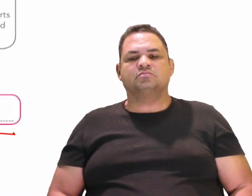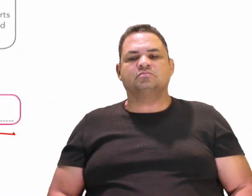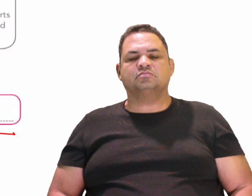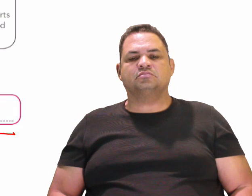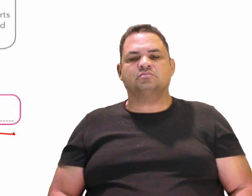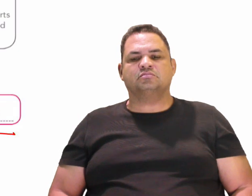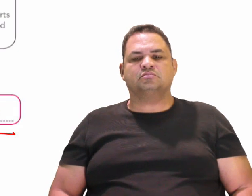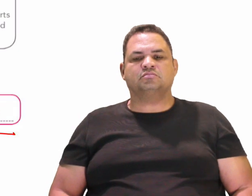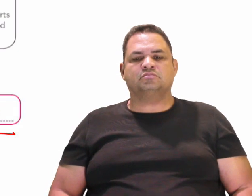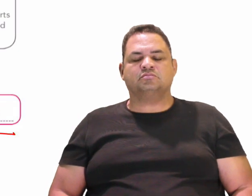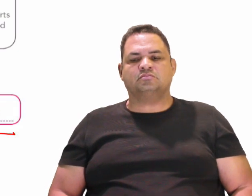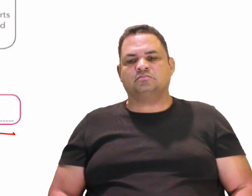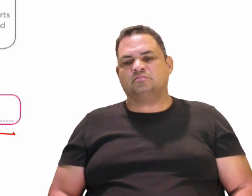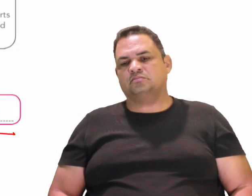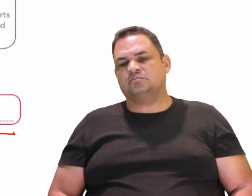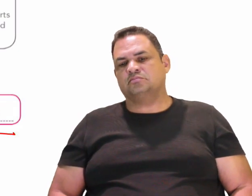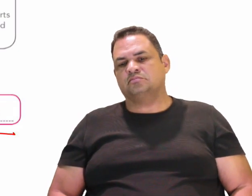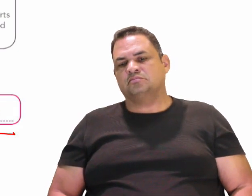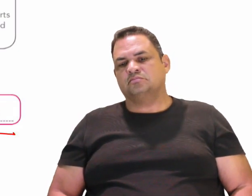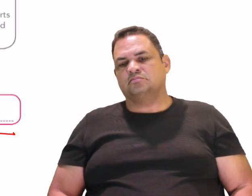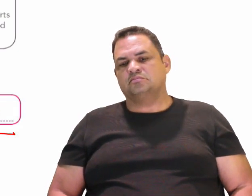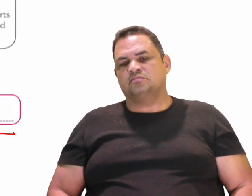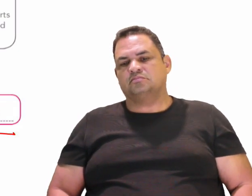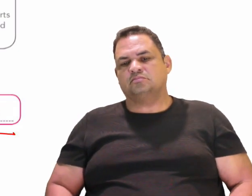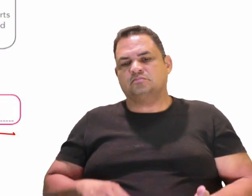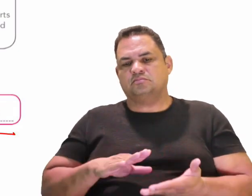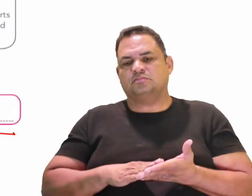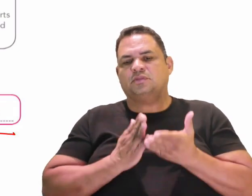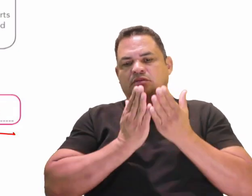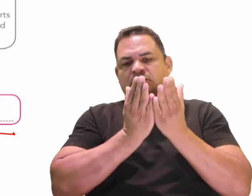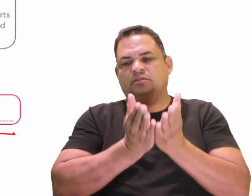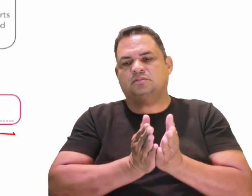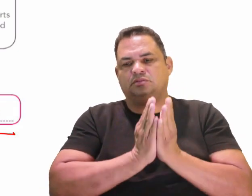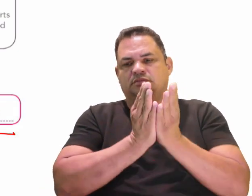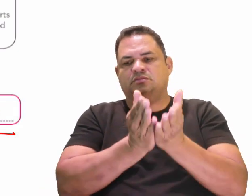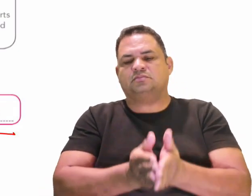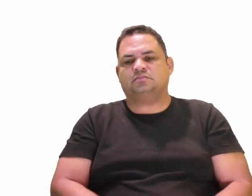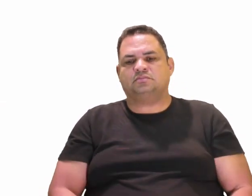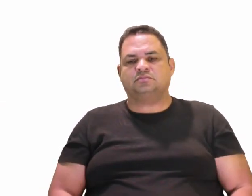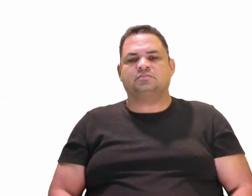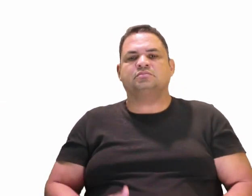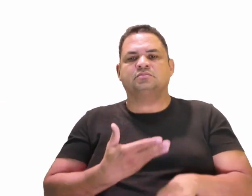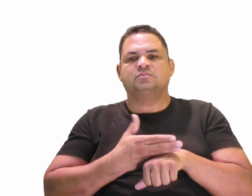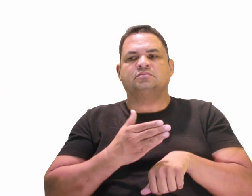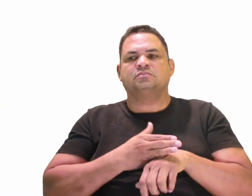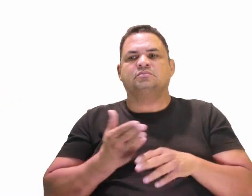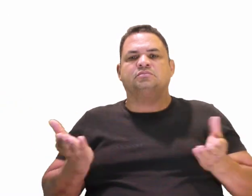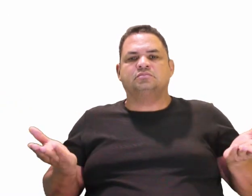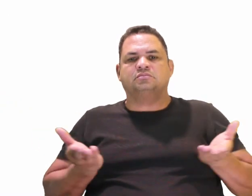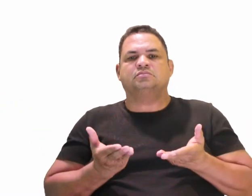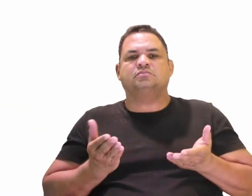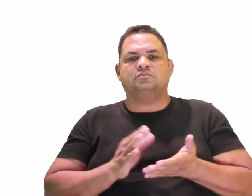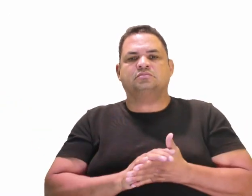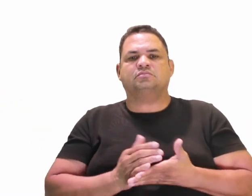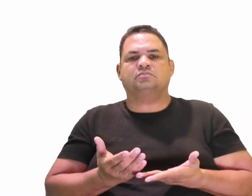go sailing, que é o velejar. Muito bem? Bem simples, bem prático. Chegou o momento